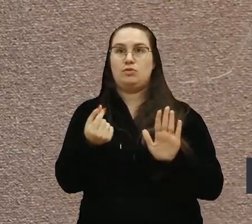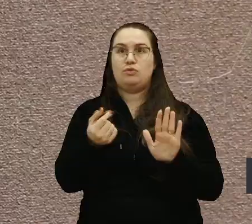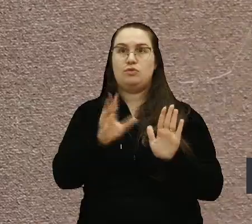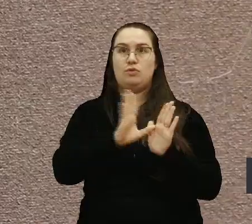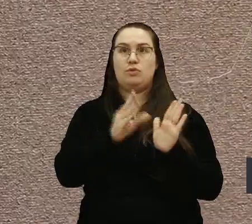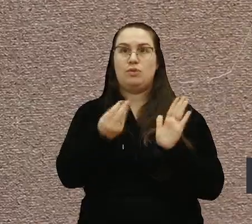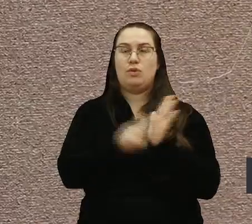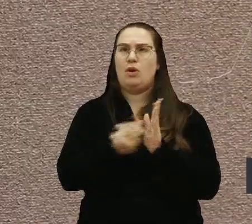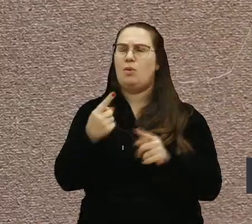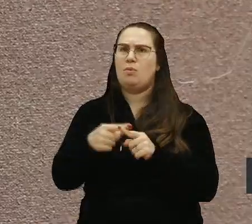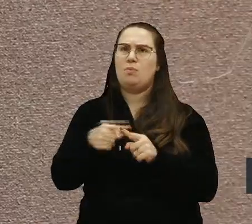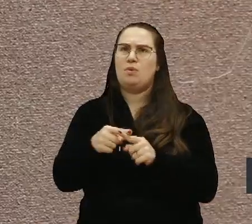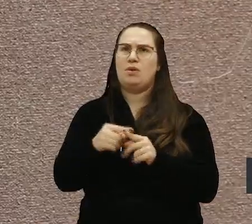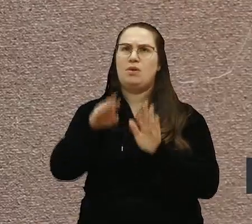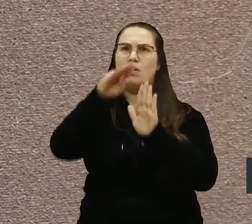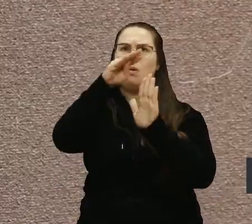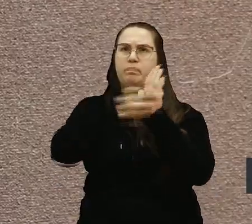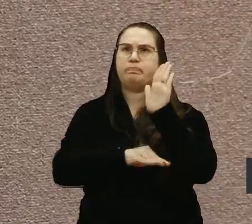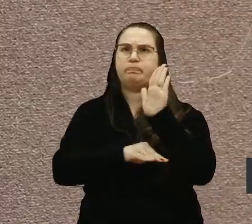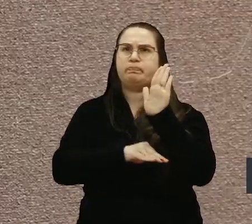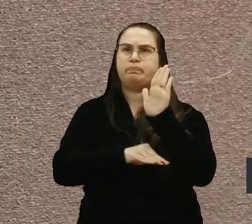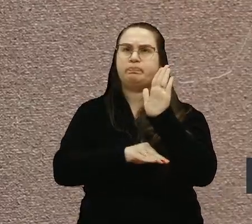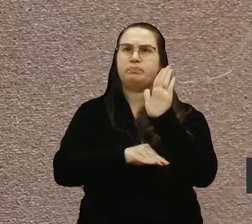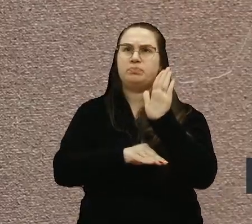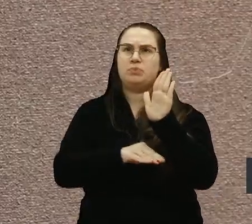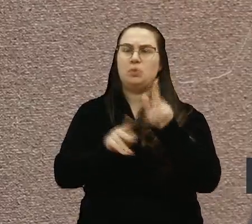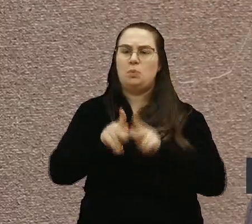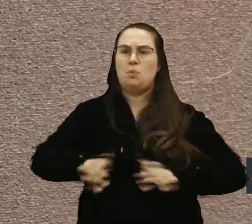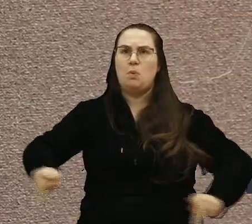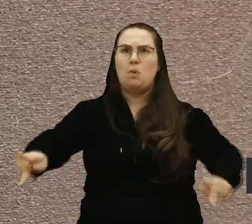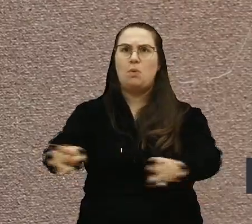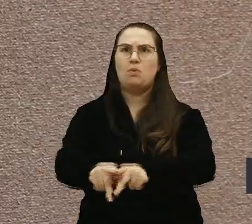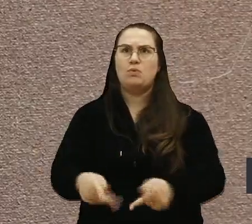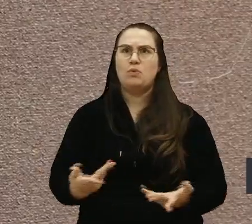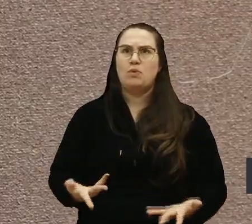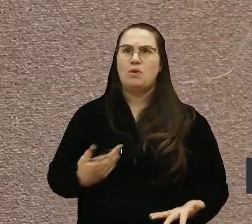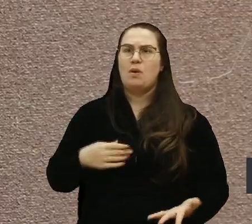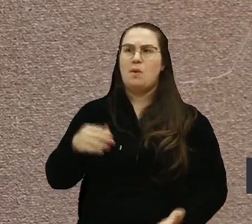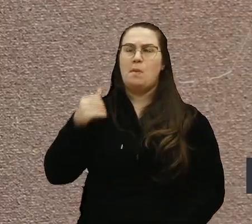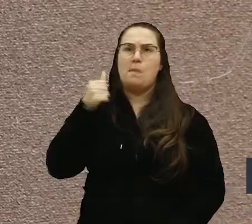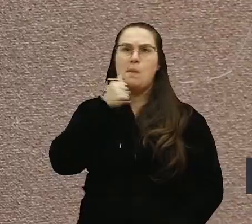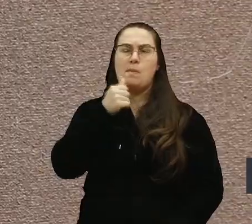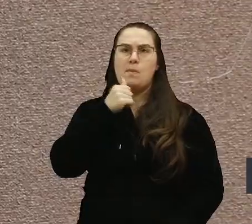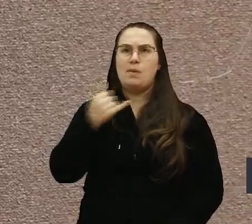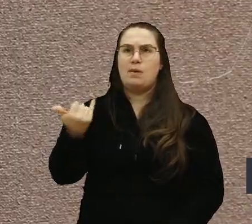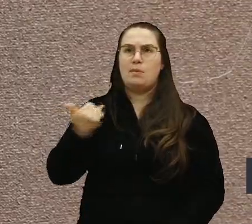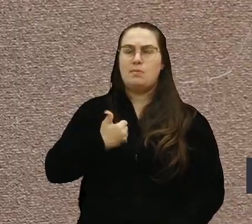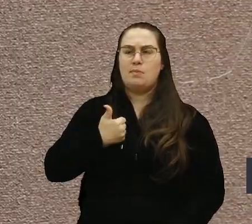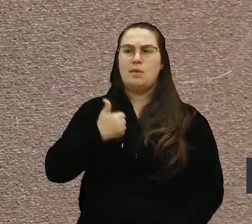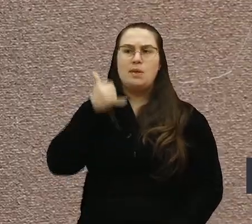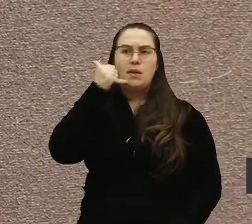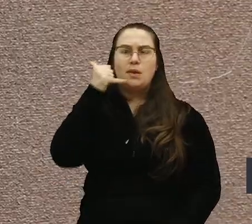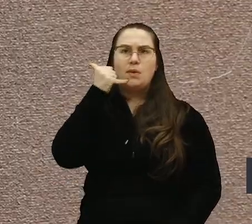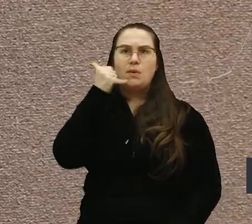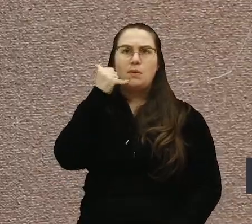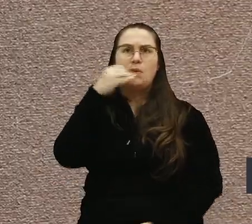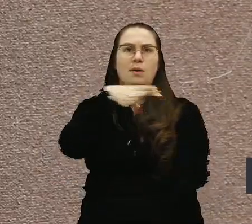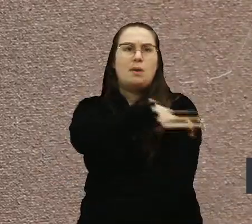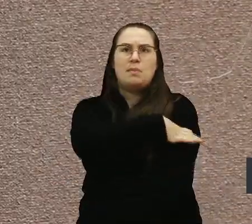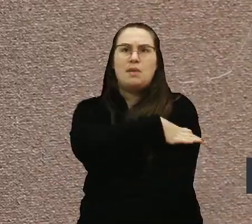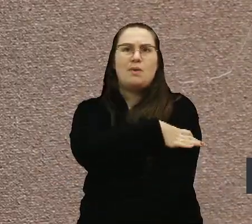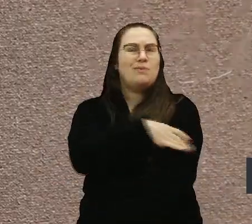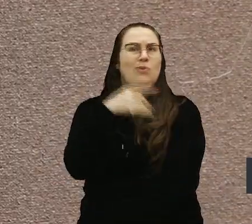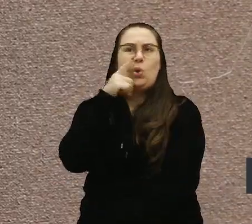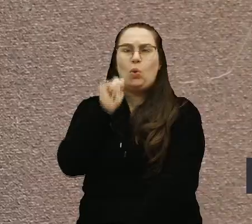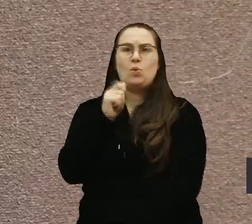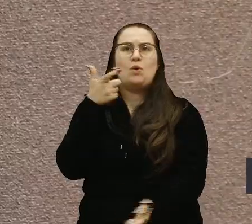SAMAI, por que não dá um desconto na água para o povo? Esses dias uma senhora me ligou e falou o seguinte: capitão, não estou conseguindo